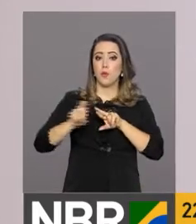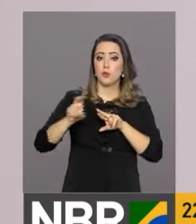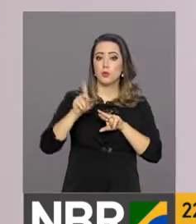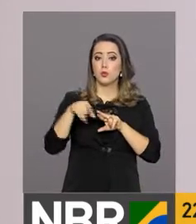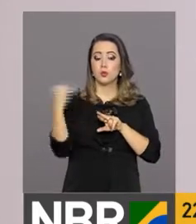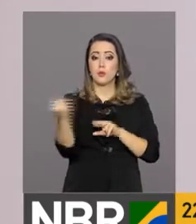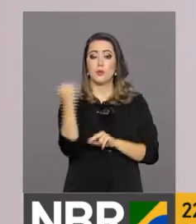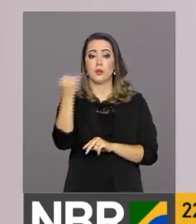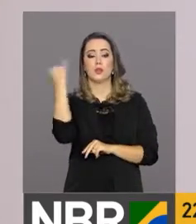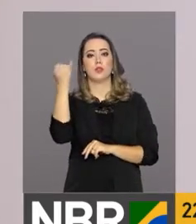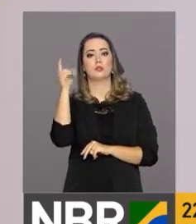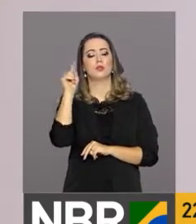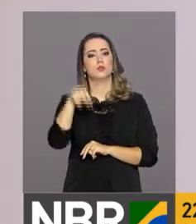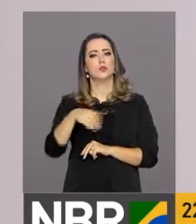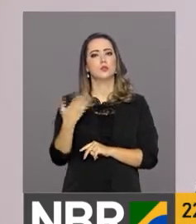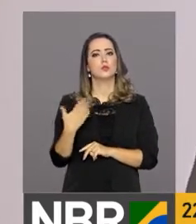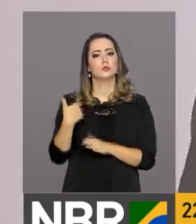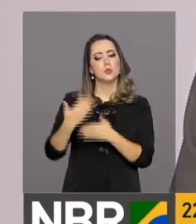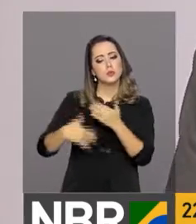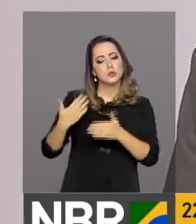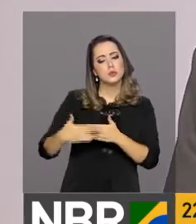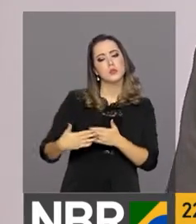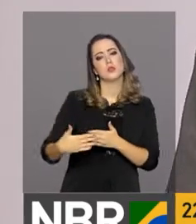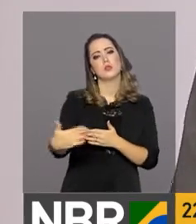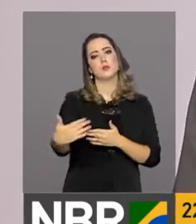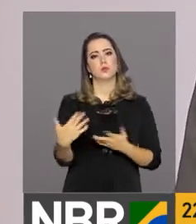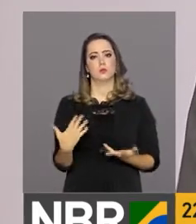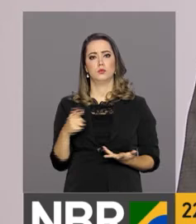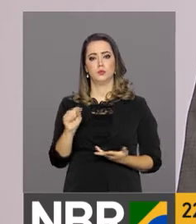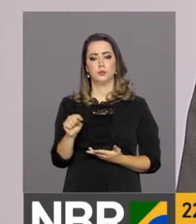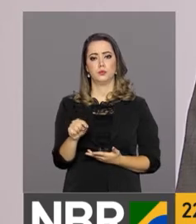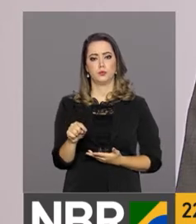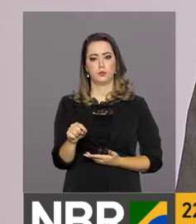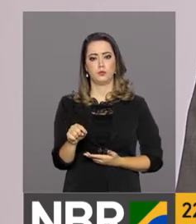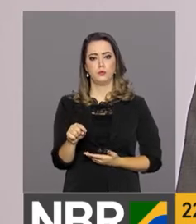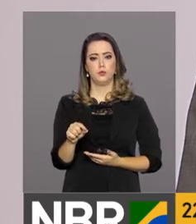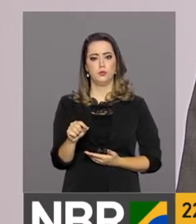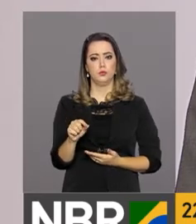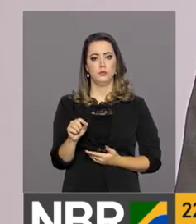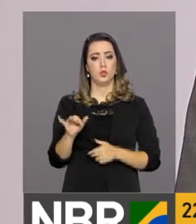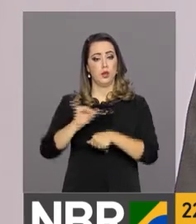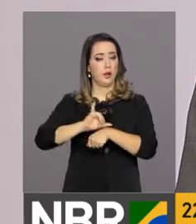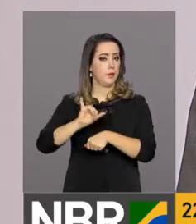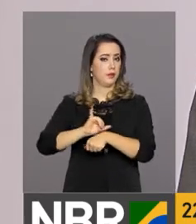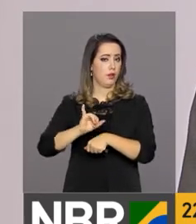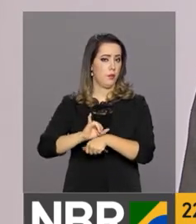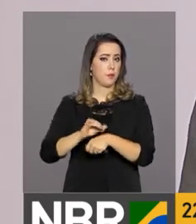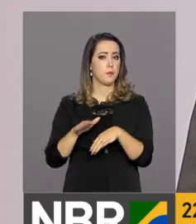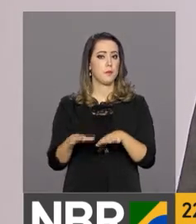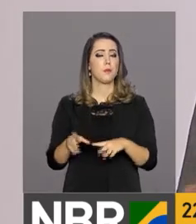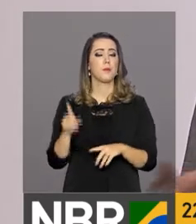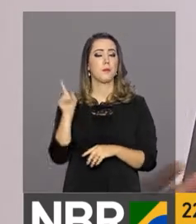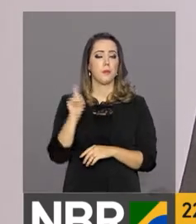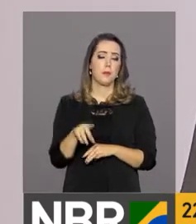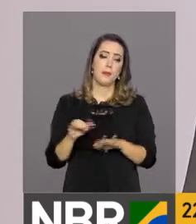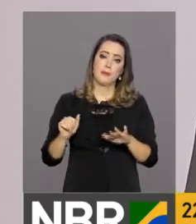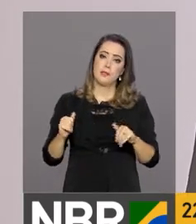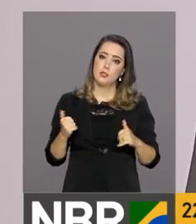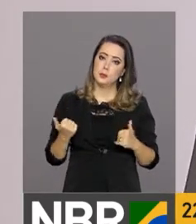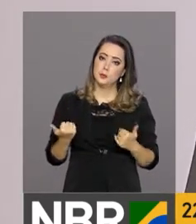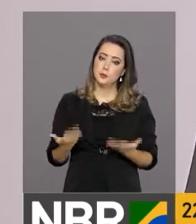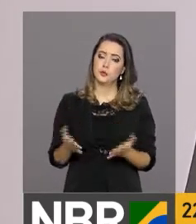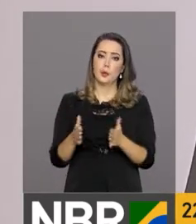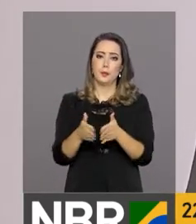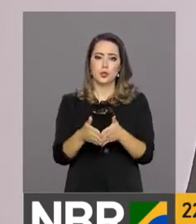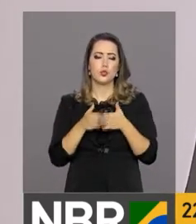para o desenvolvimento da capital trata se portanto de demanda